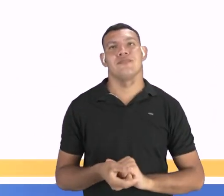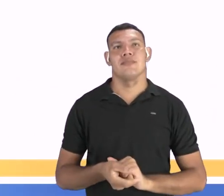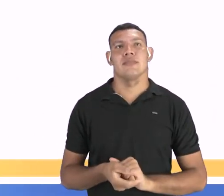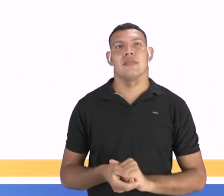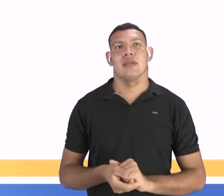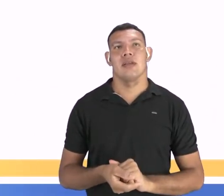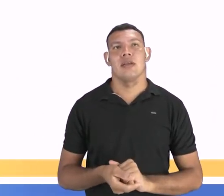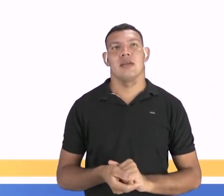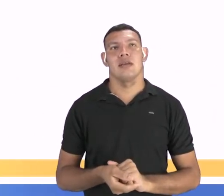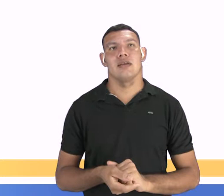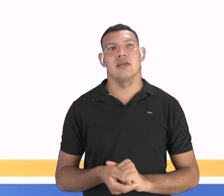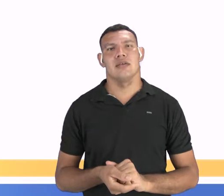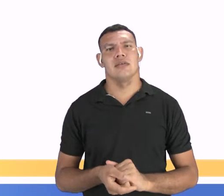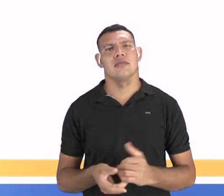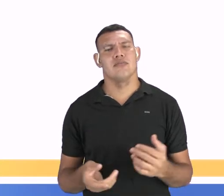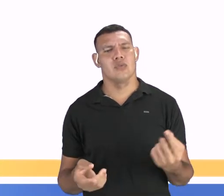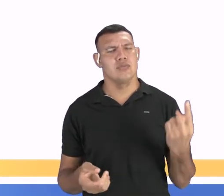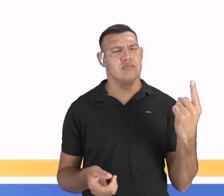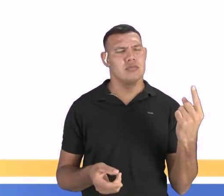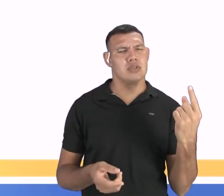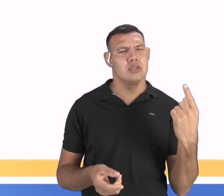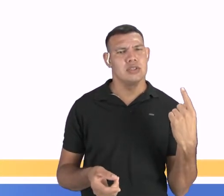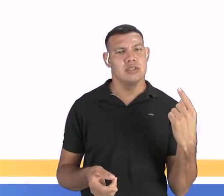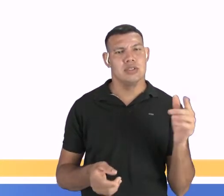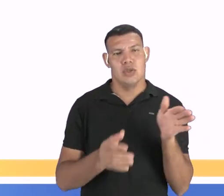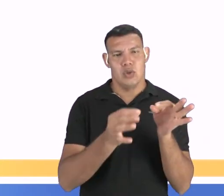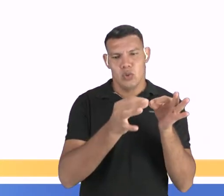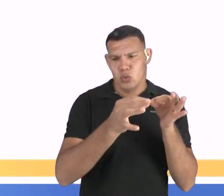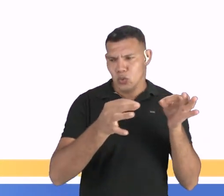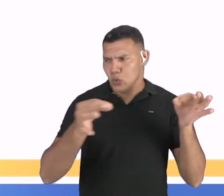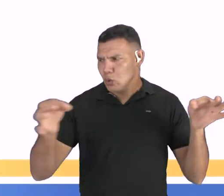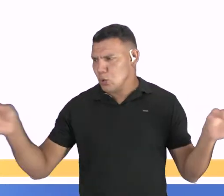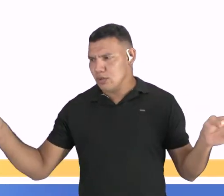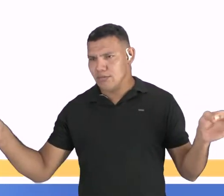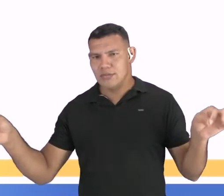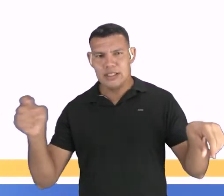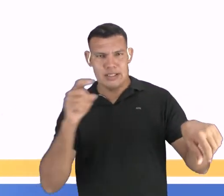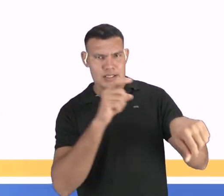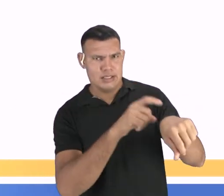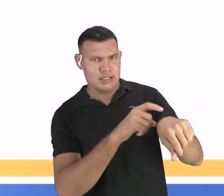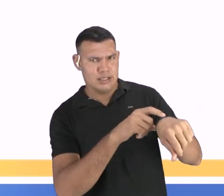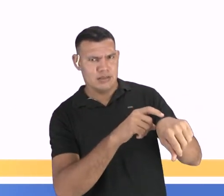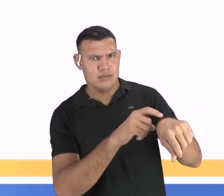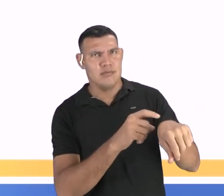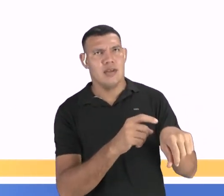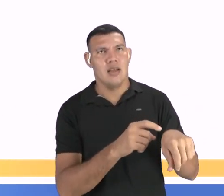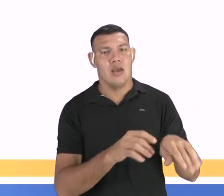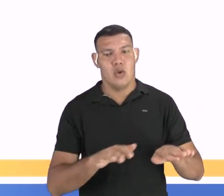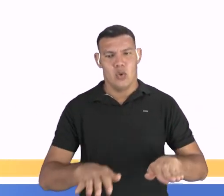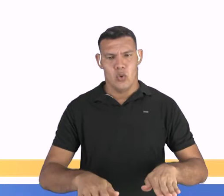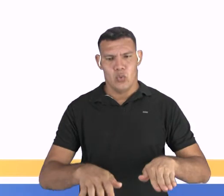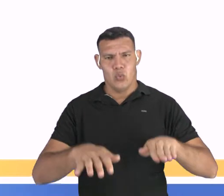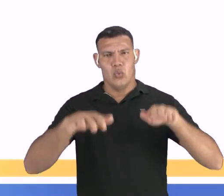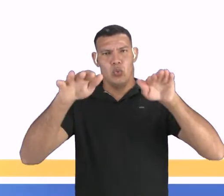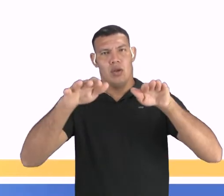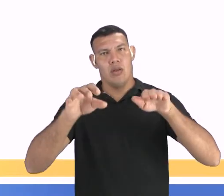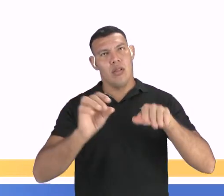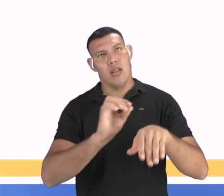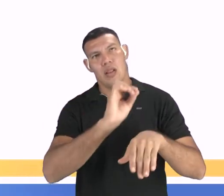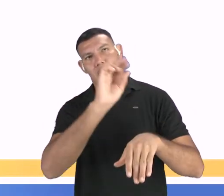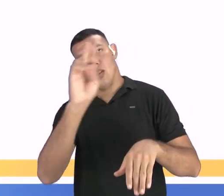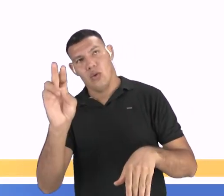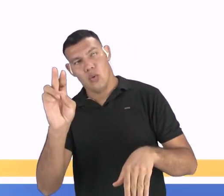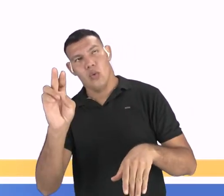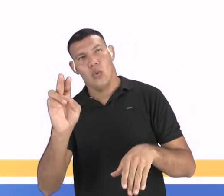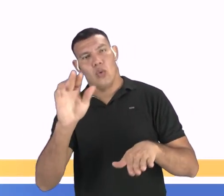Então, essas duas grandezas, distância percorrida e tempo, elas são diretamente ou inversamente